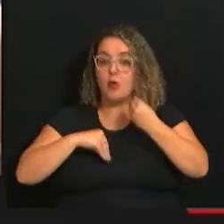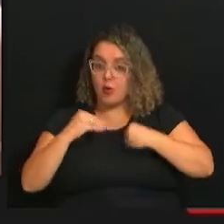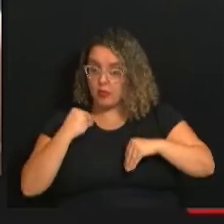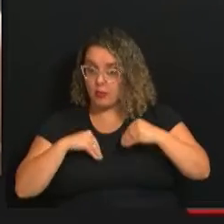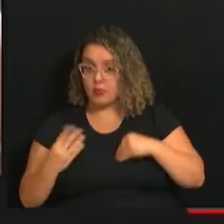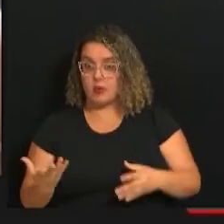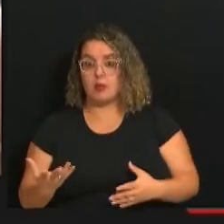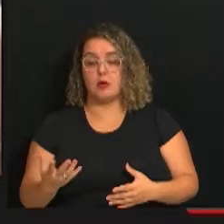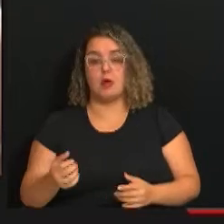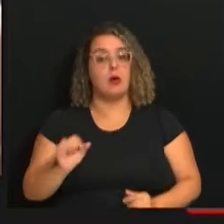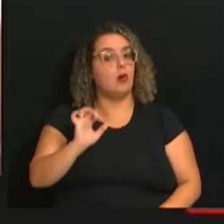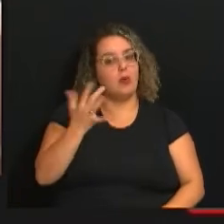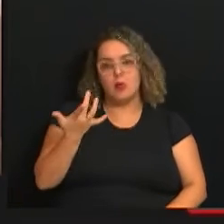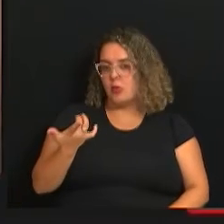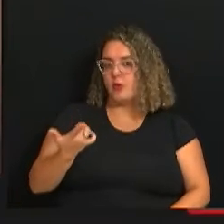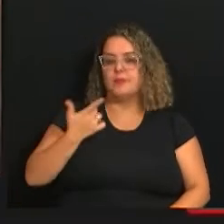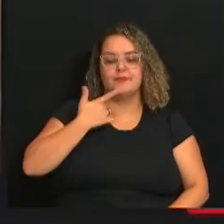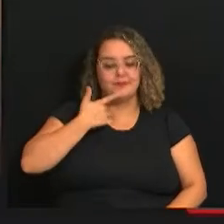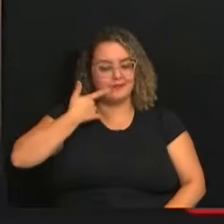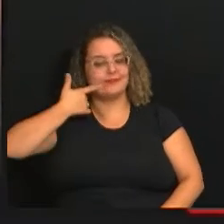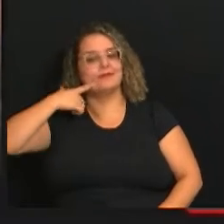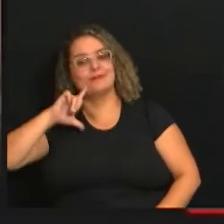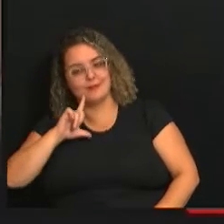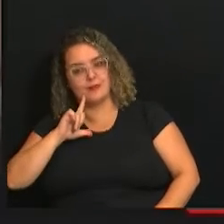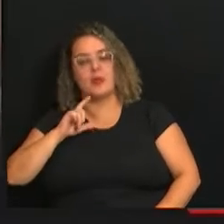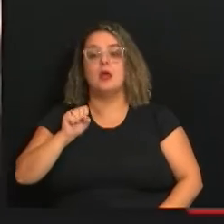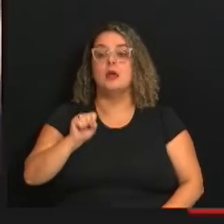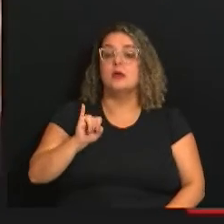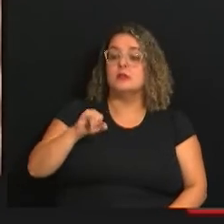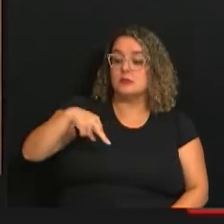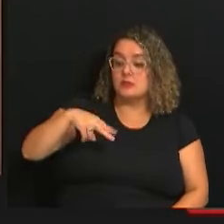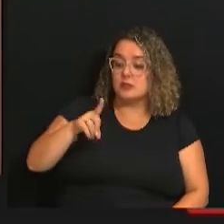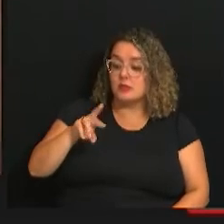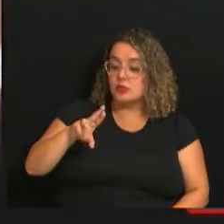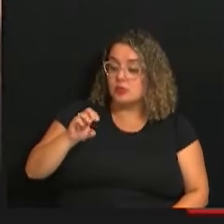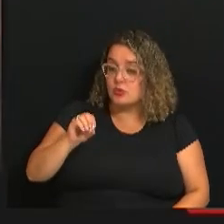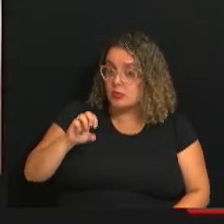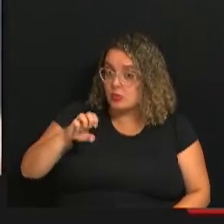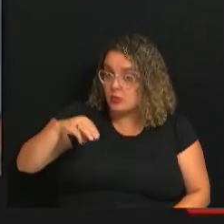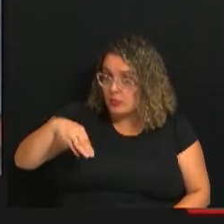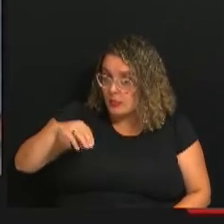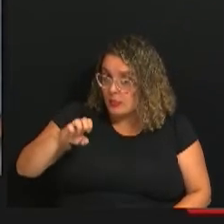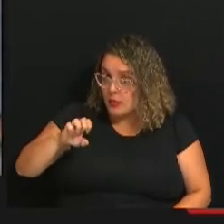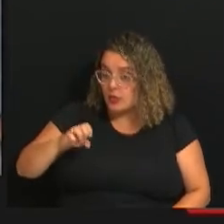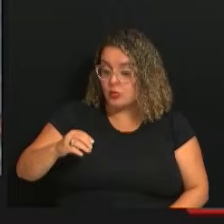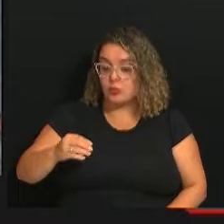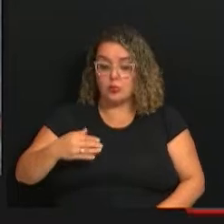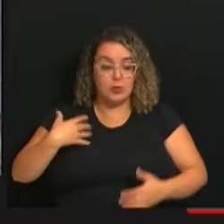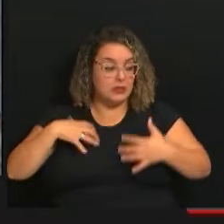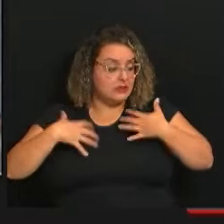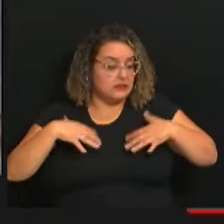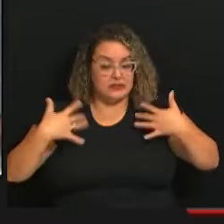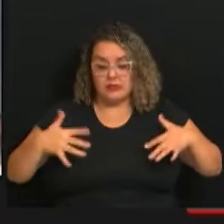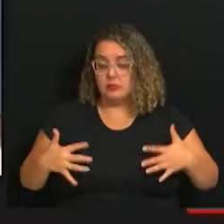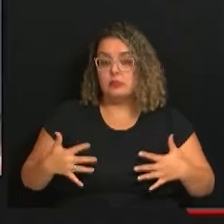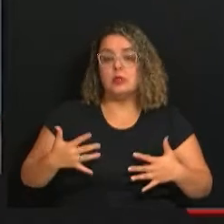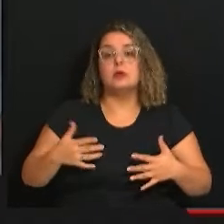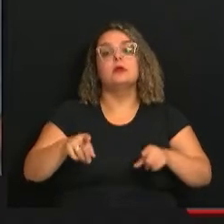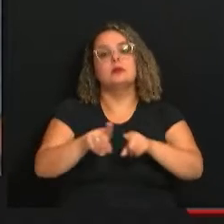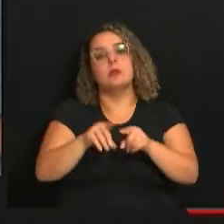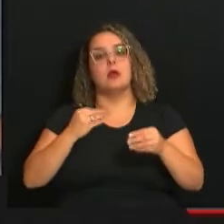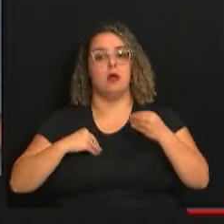pressão do CNJ, do Tribunal de Justiça, da Corregedoria. É um peso muito grande,